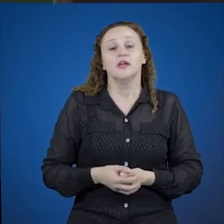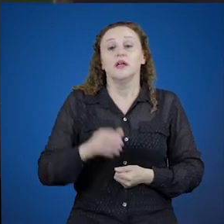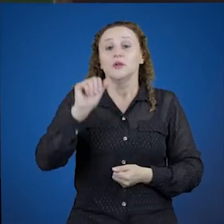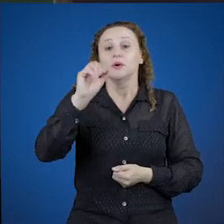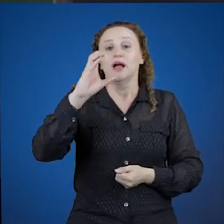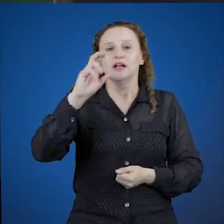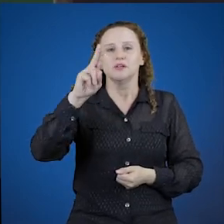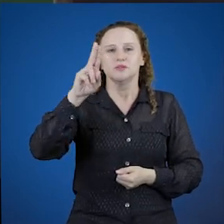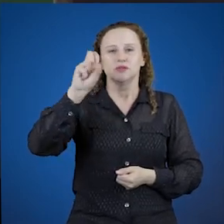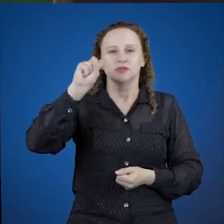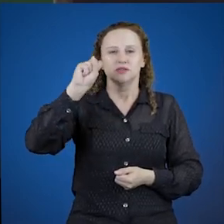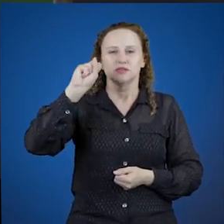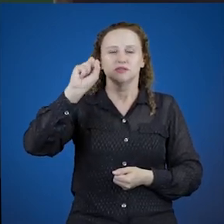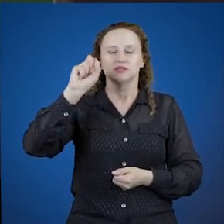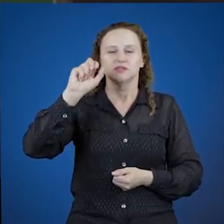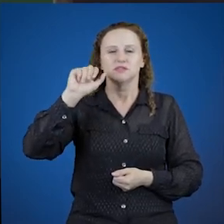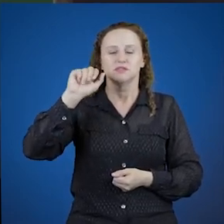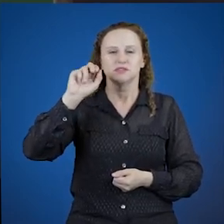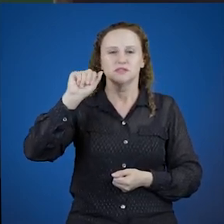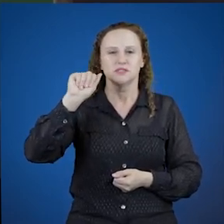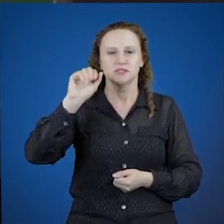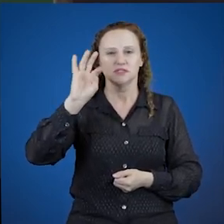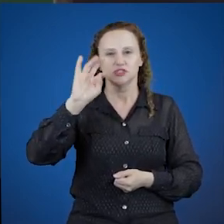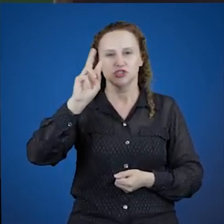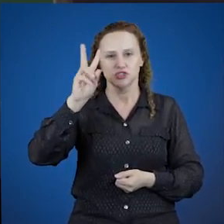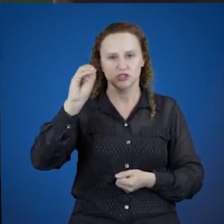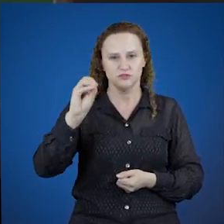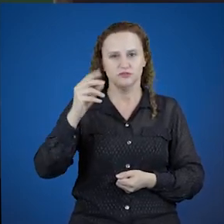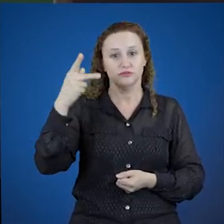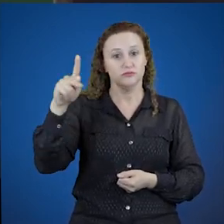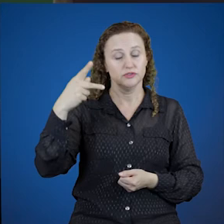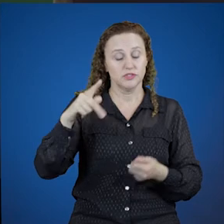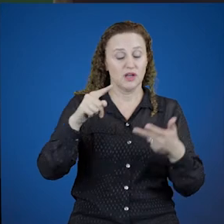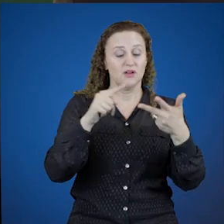e o acusativo plural stellas